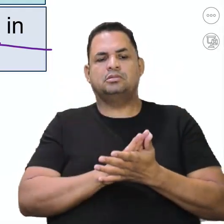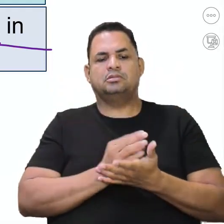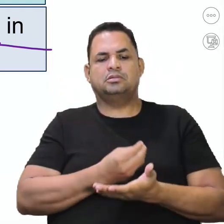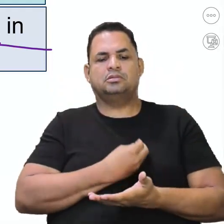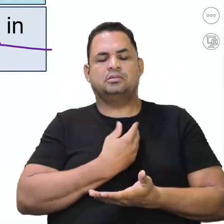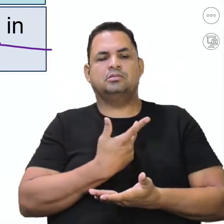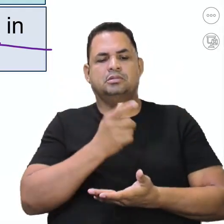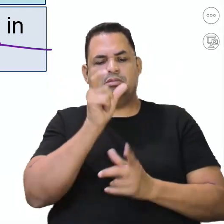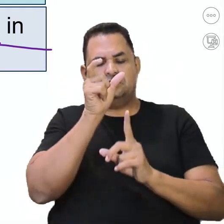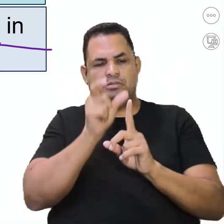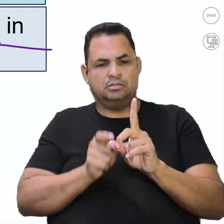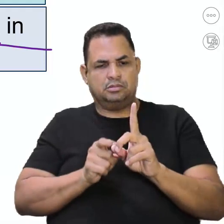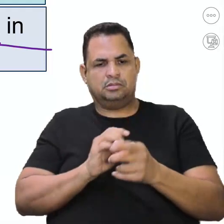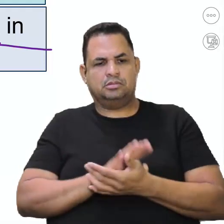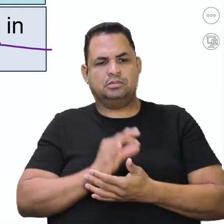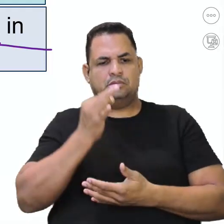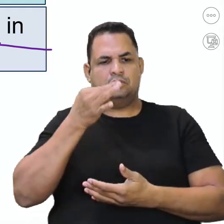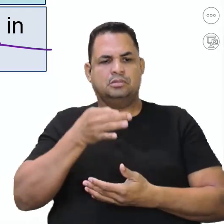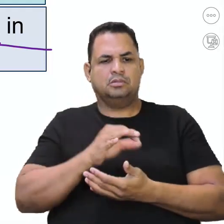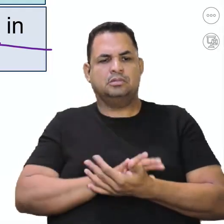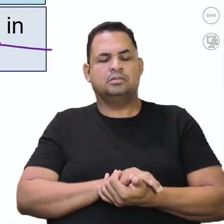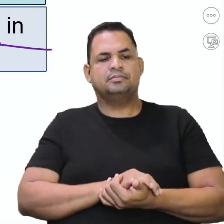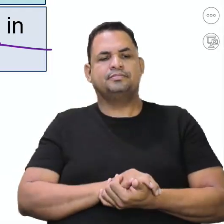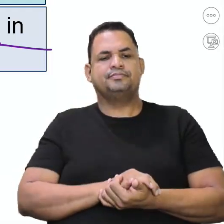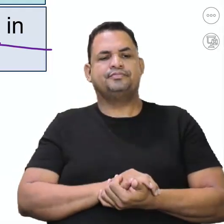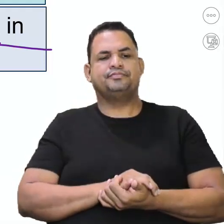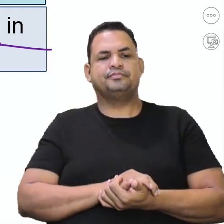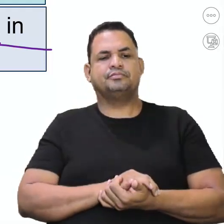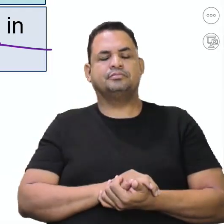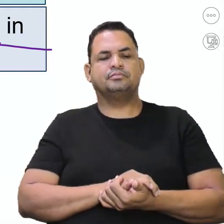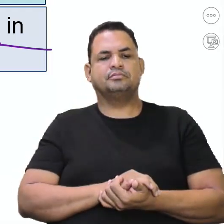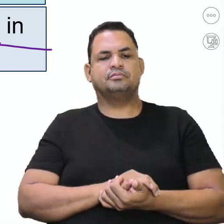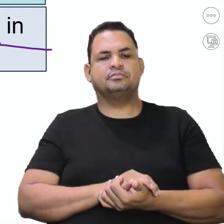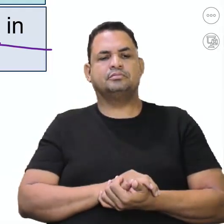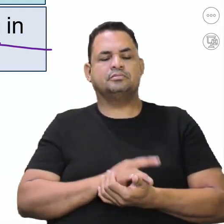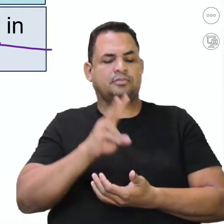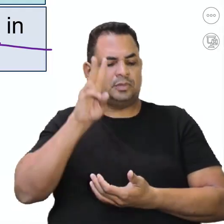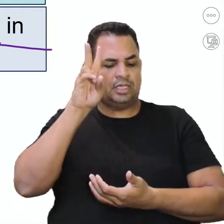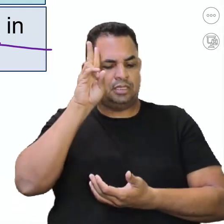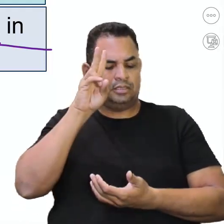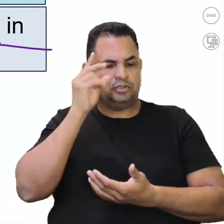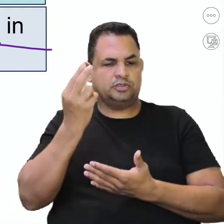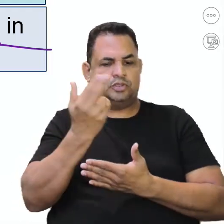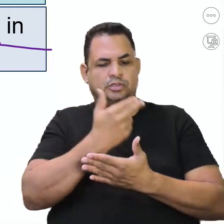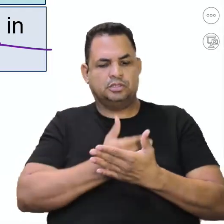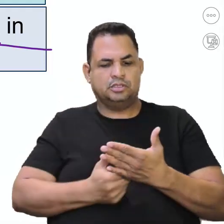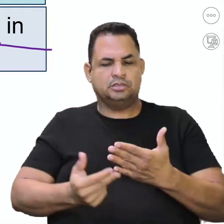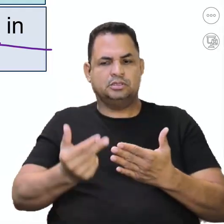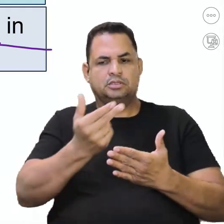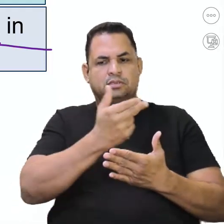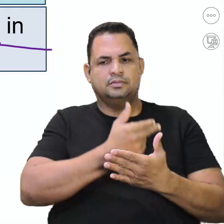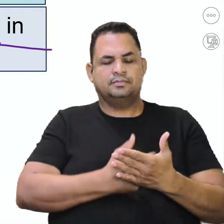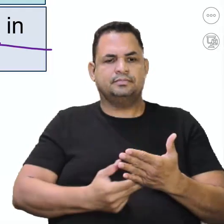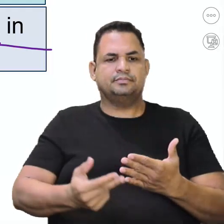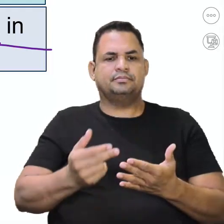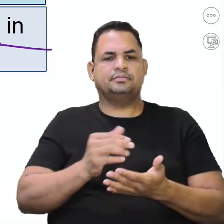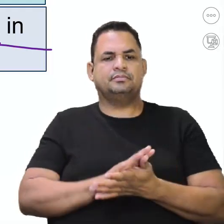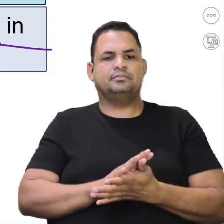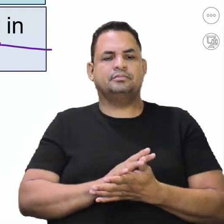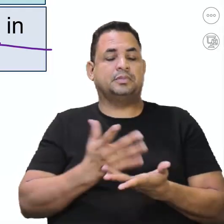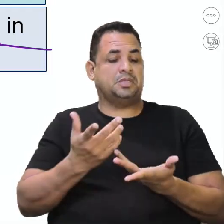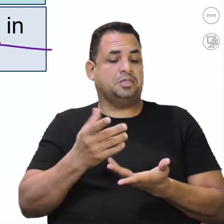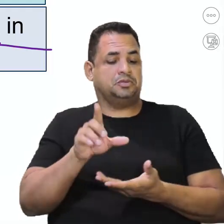dessa pessoa, certo? Illustrated Story, que é a história ilustrada, alright? Que é o